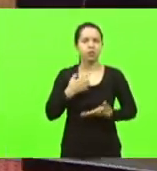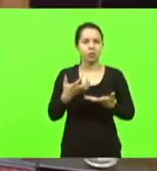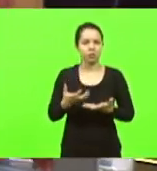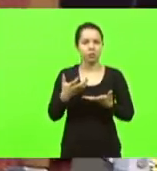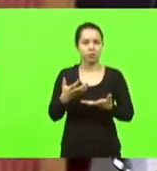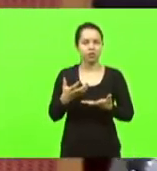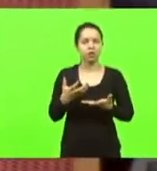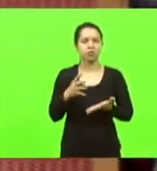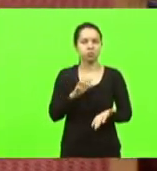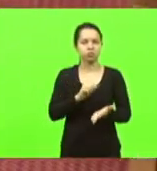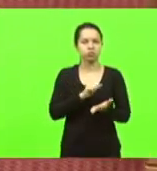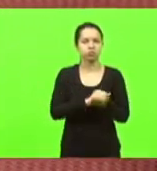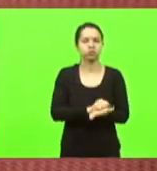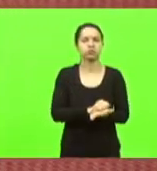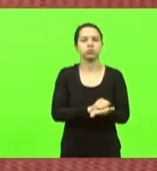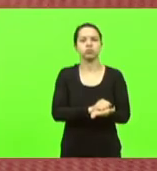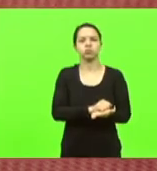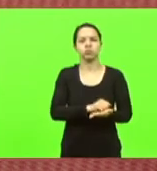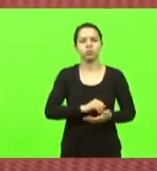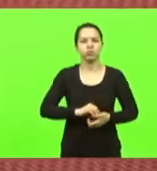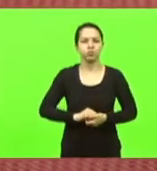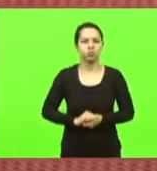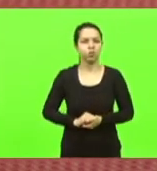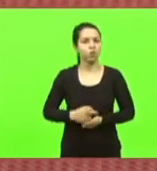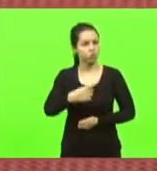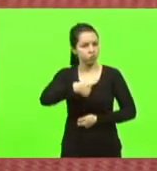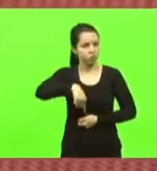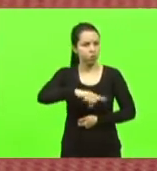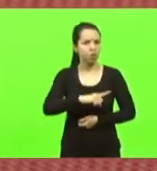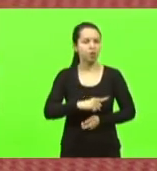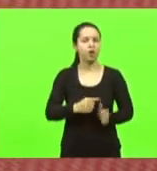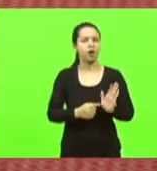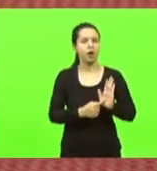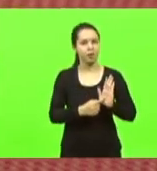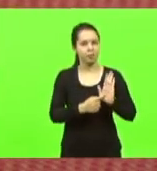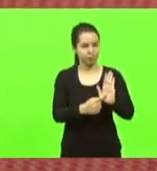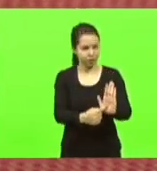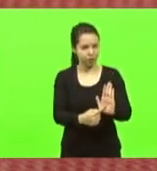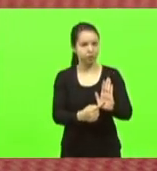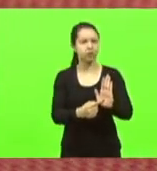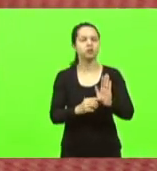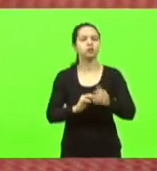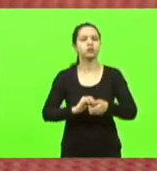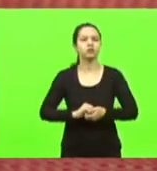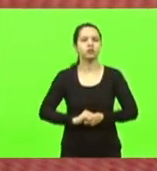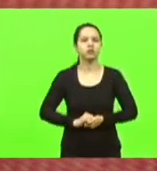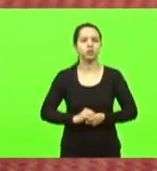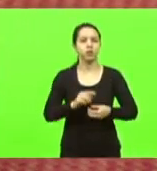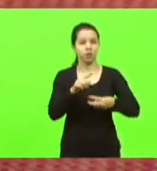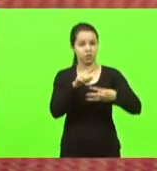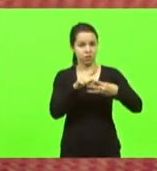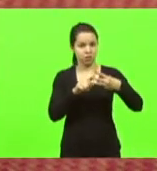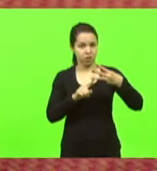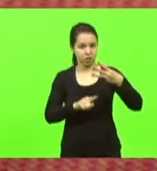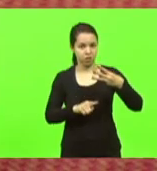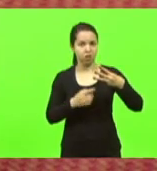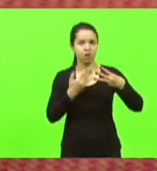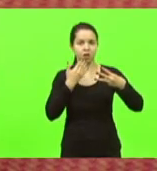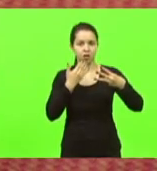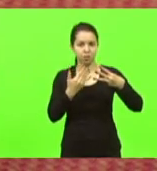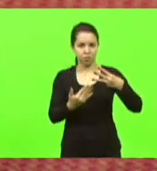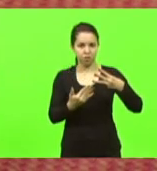constar que nós apresentamos três requerimentos de